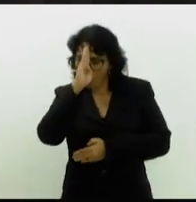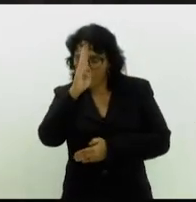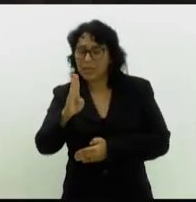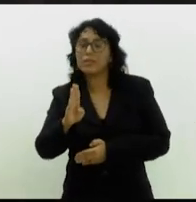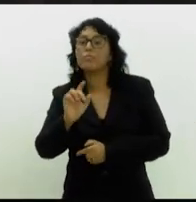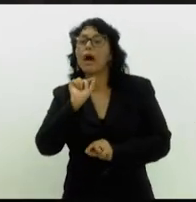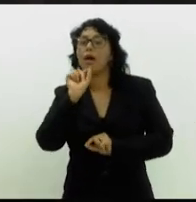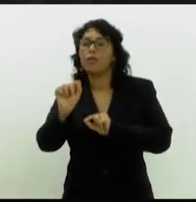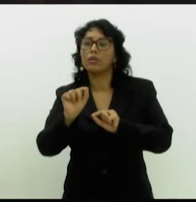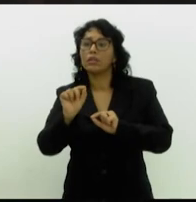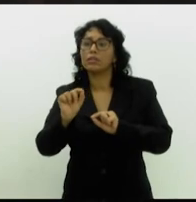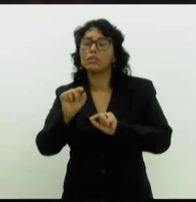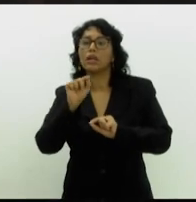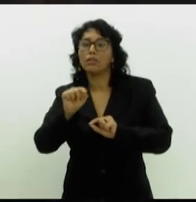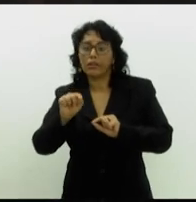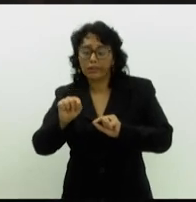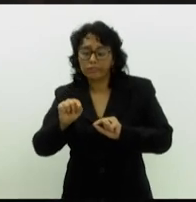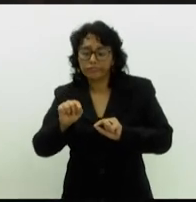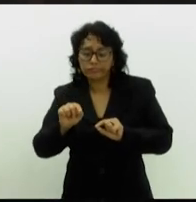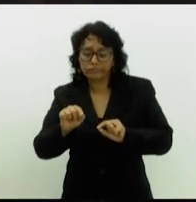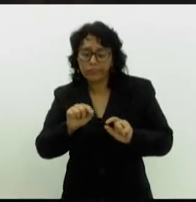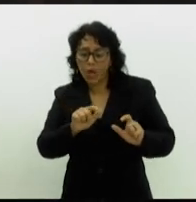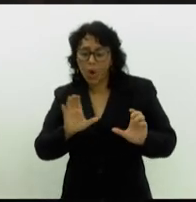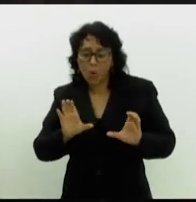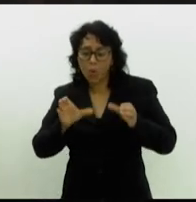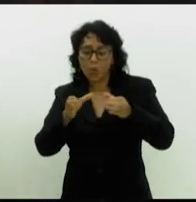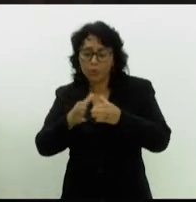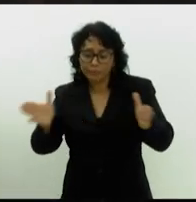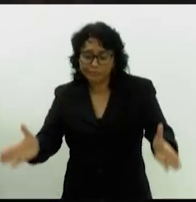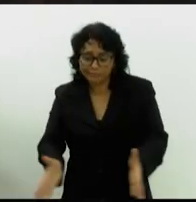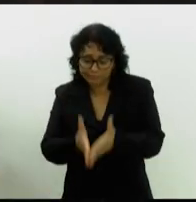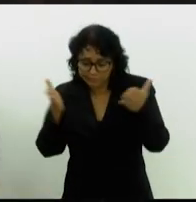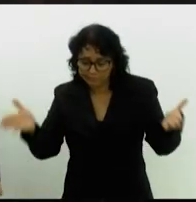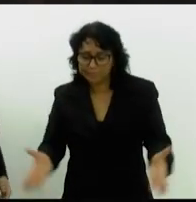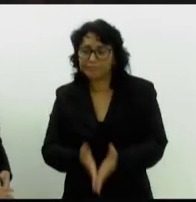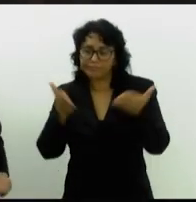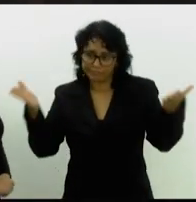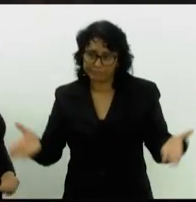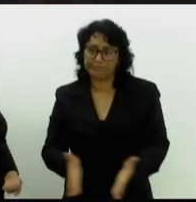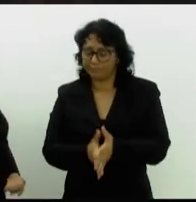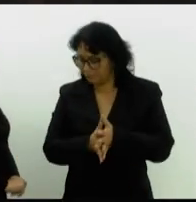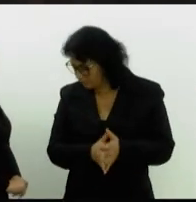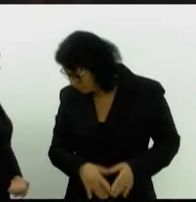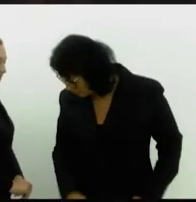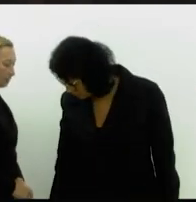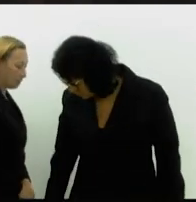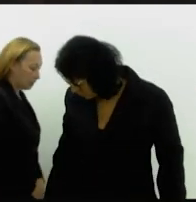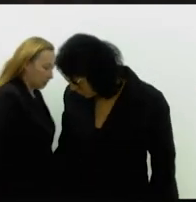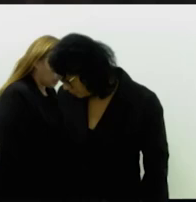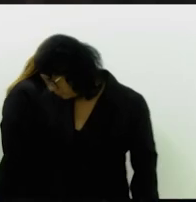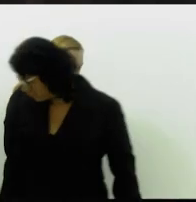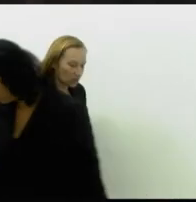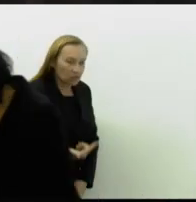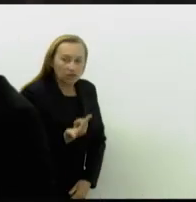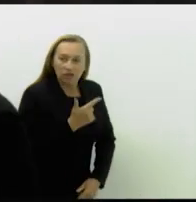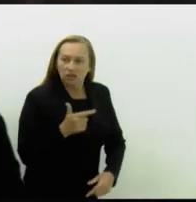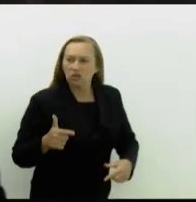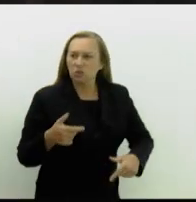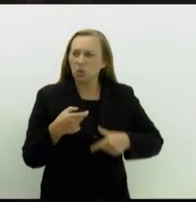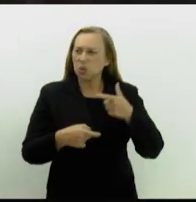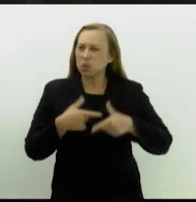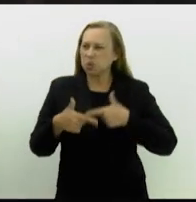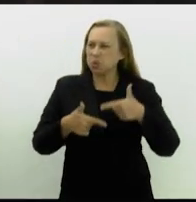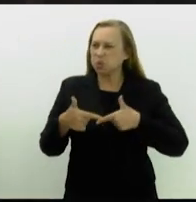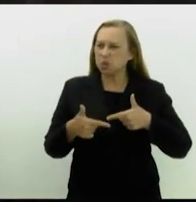classes dominadas então dizer que não tem luta de classe é conversa para